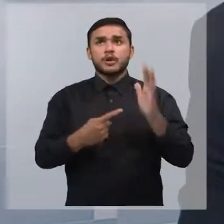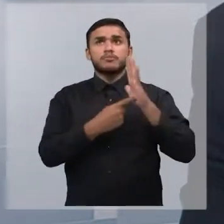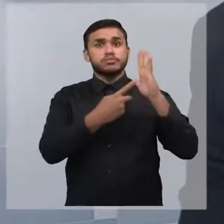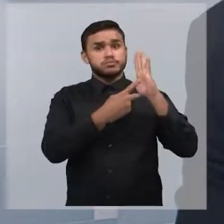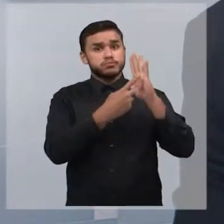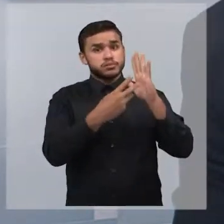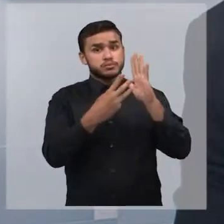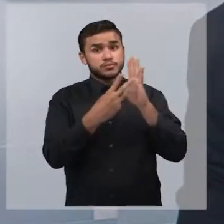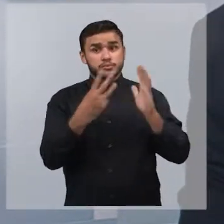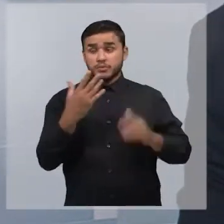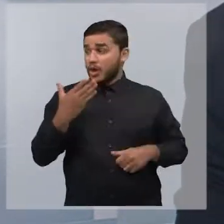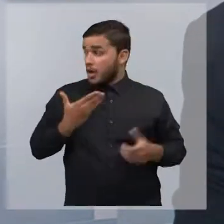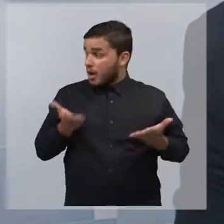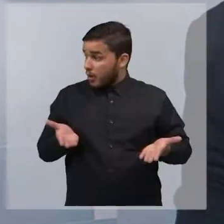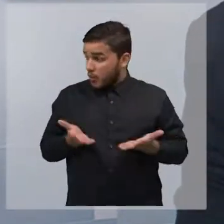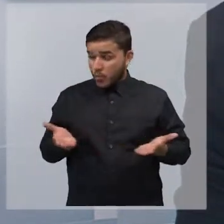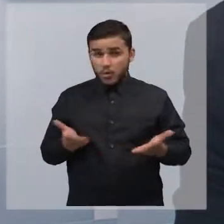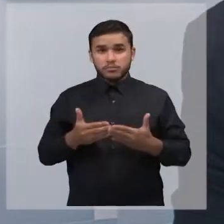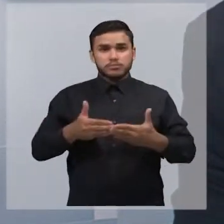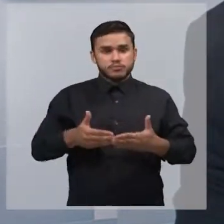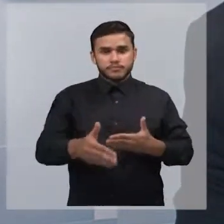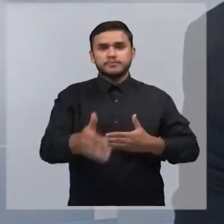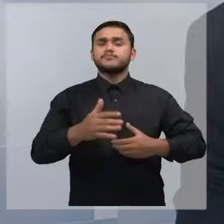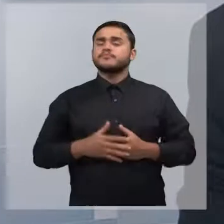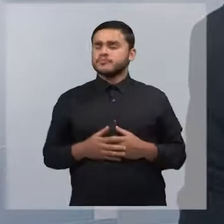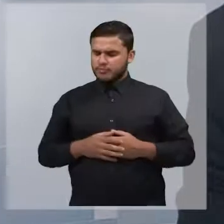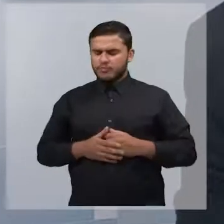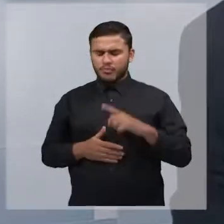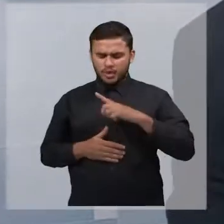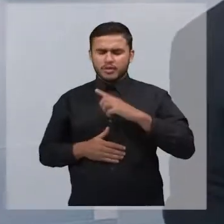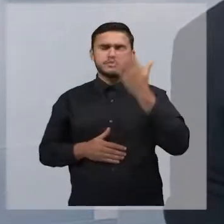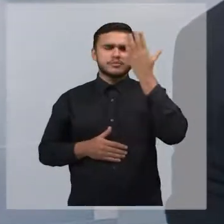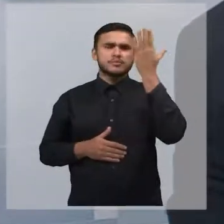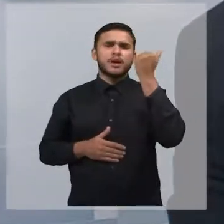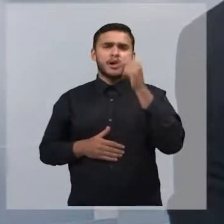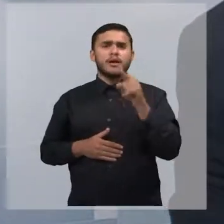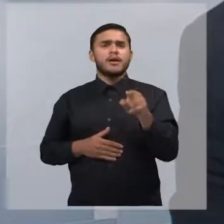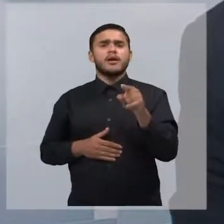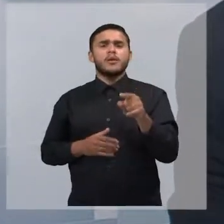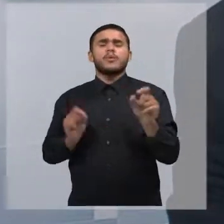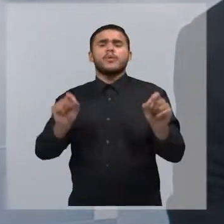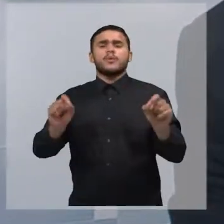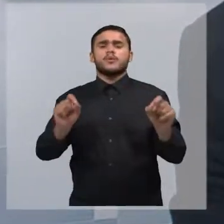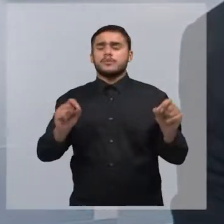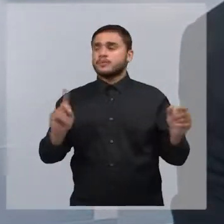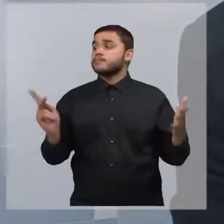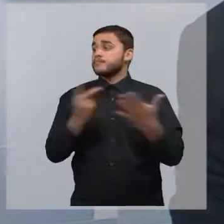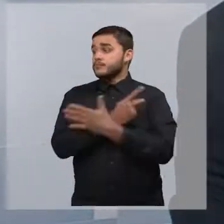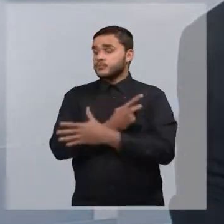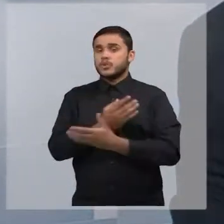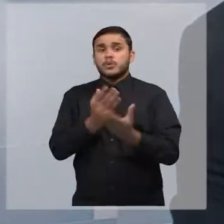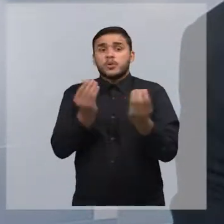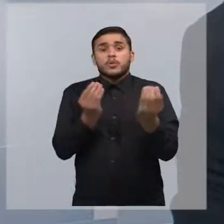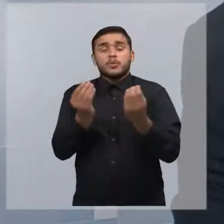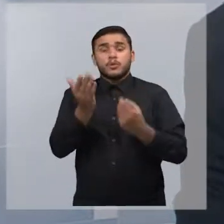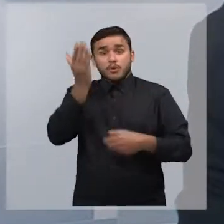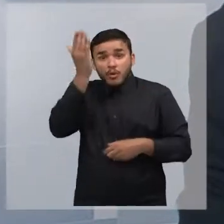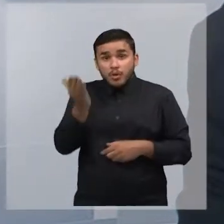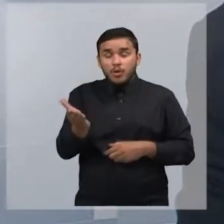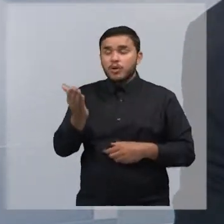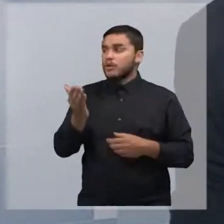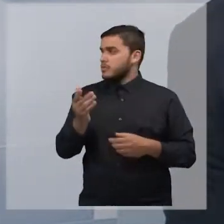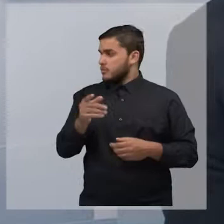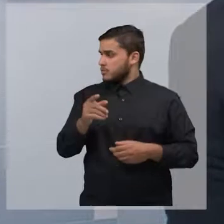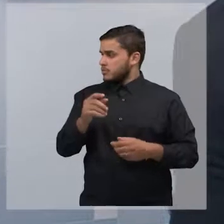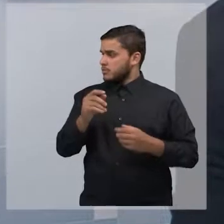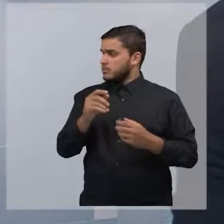não podia a cidade, por exemplo, e aí eu atribuo, de certa maneira, a como este governo